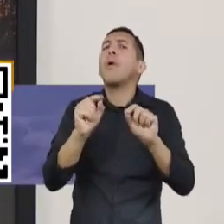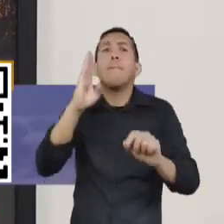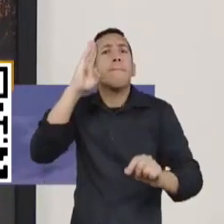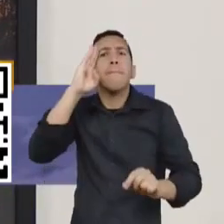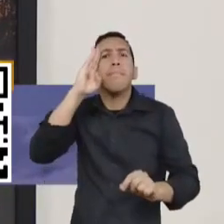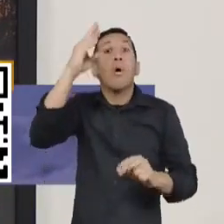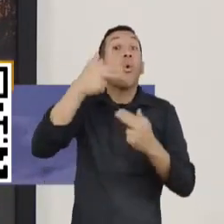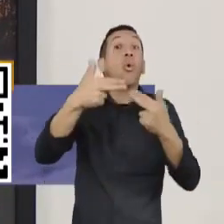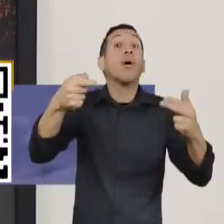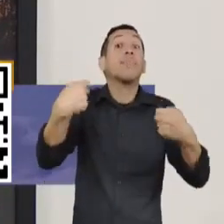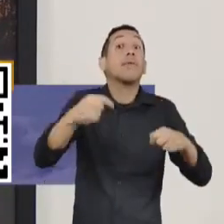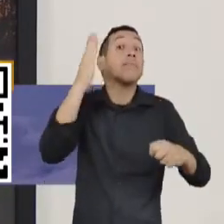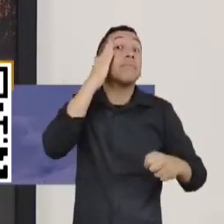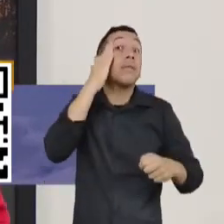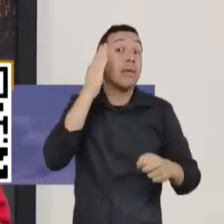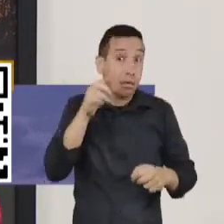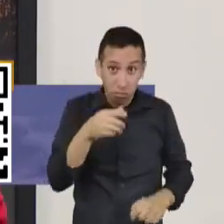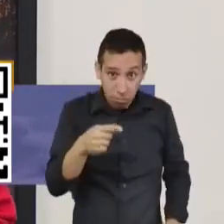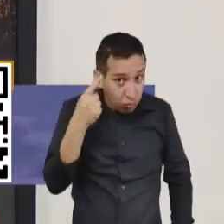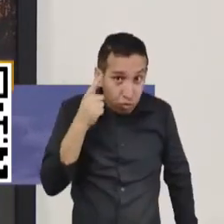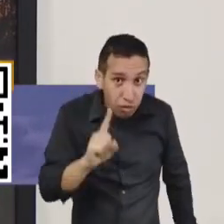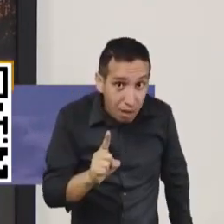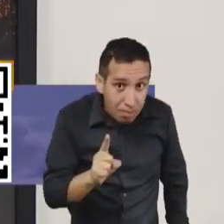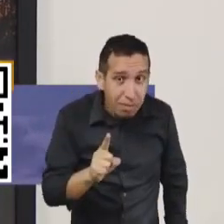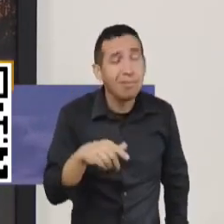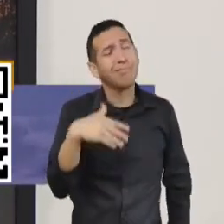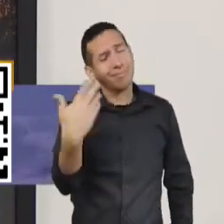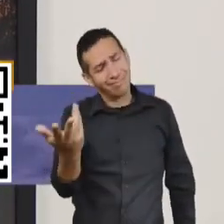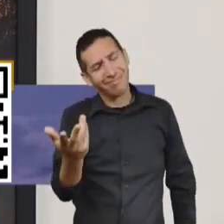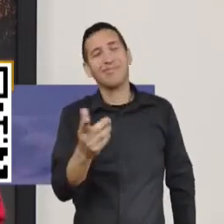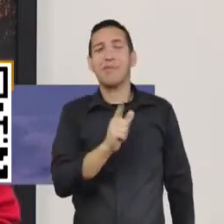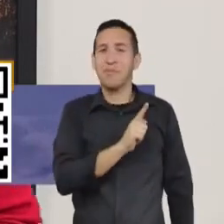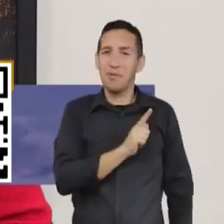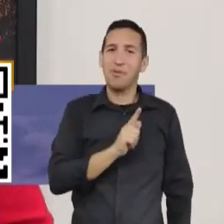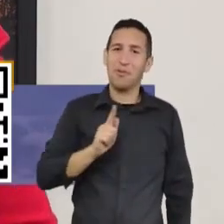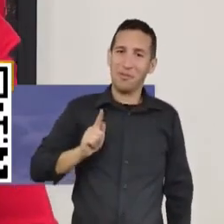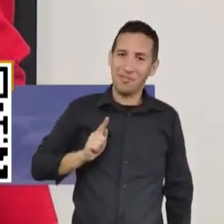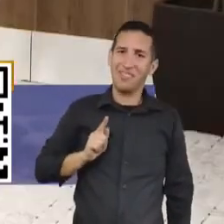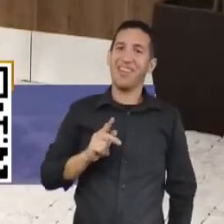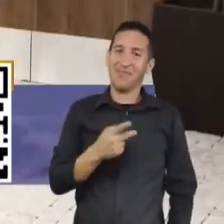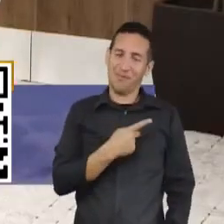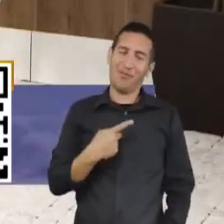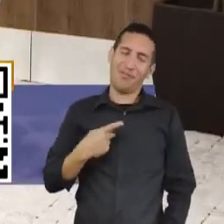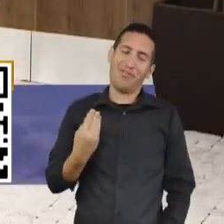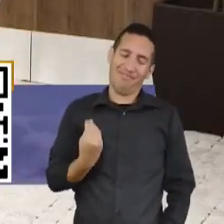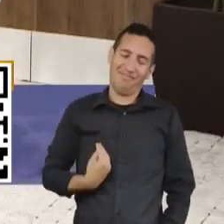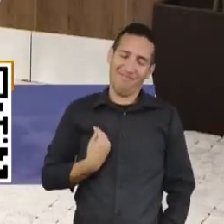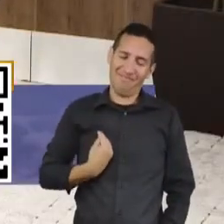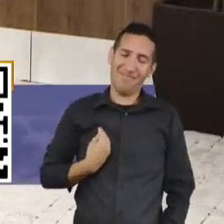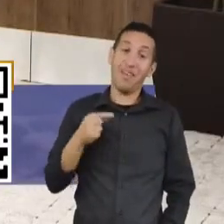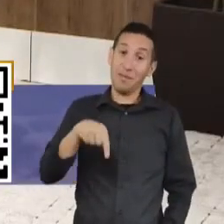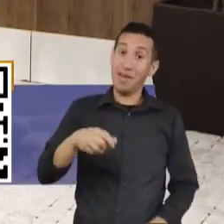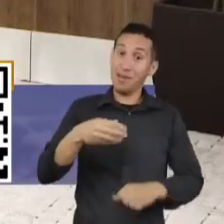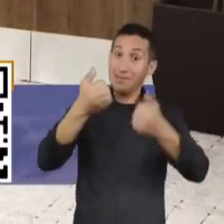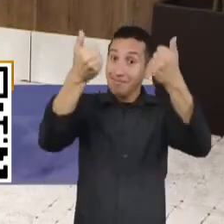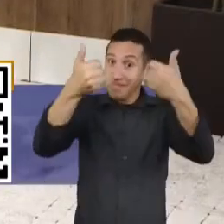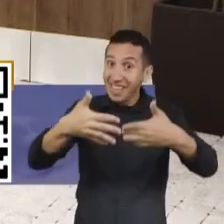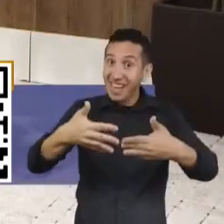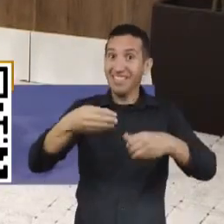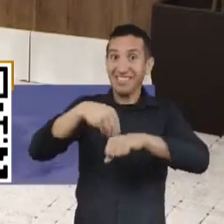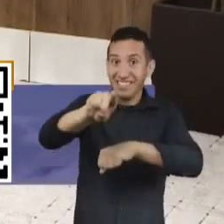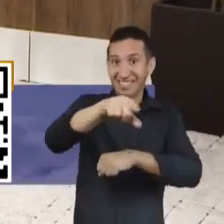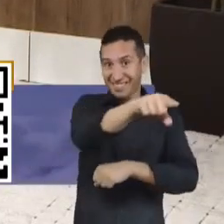livro selado com sete selos senão não tem problema viu pastor Luis aqui para nos ajudar agora Pastor sabe